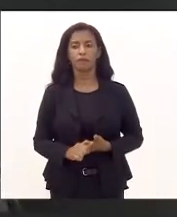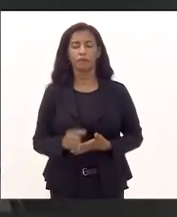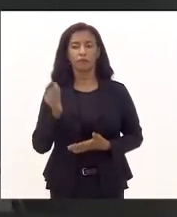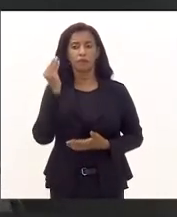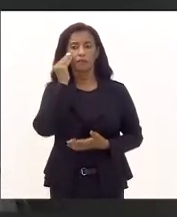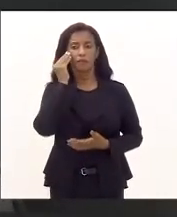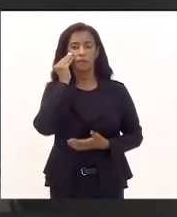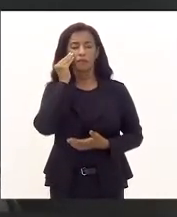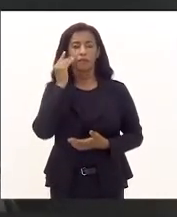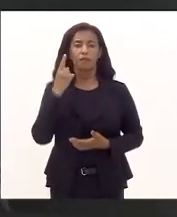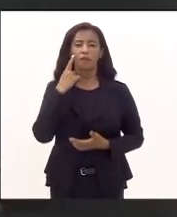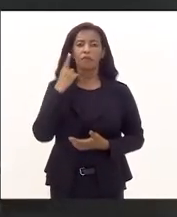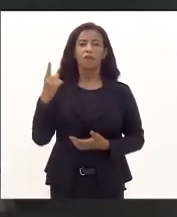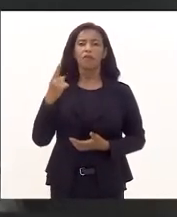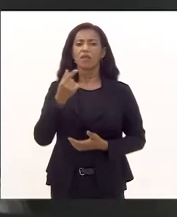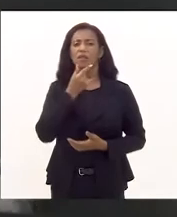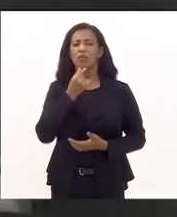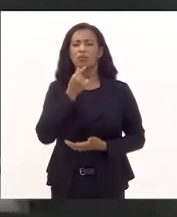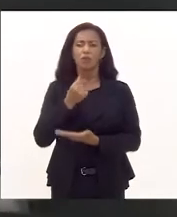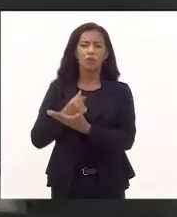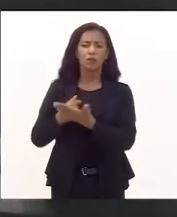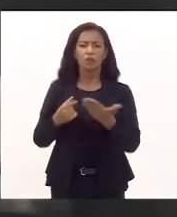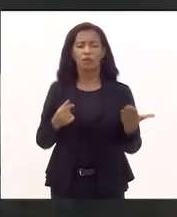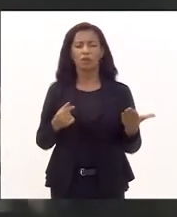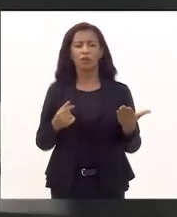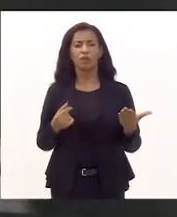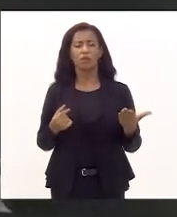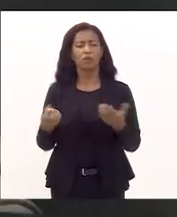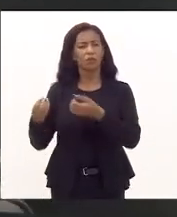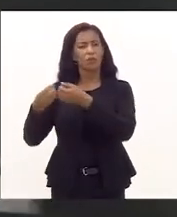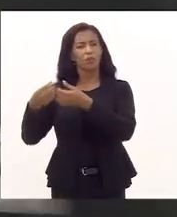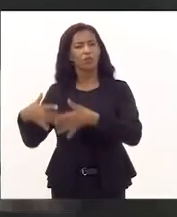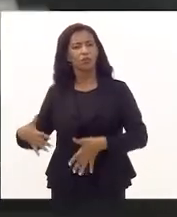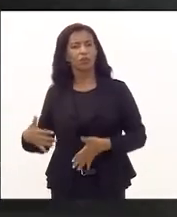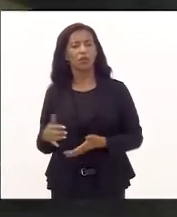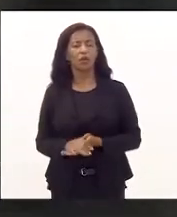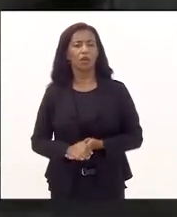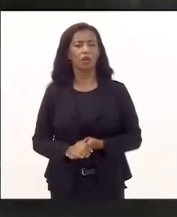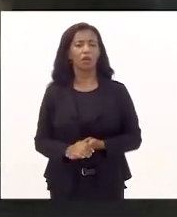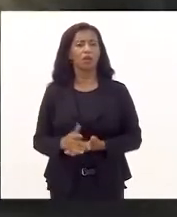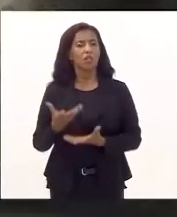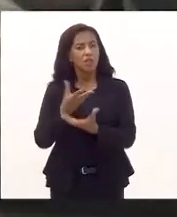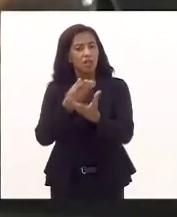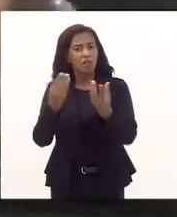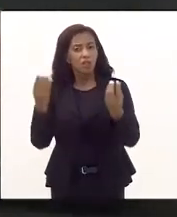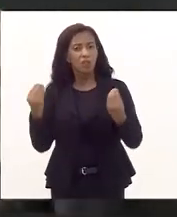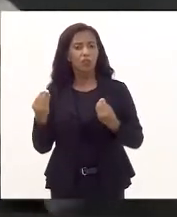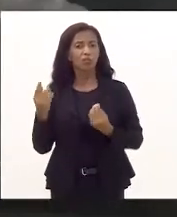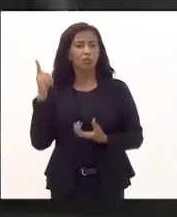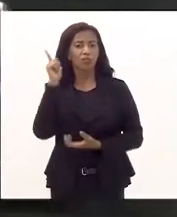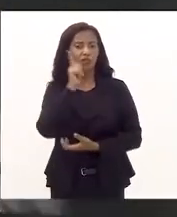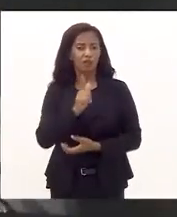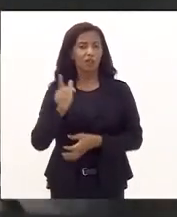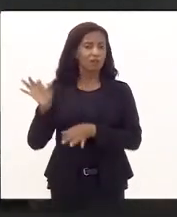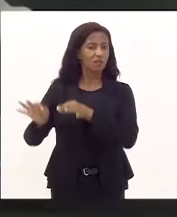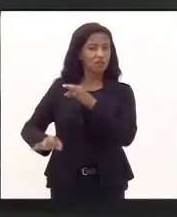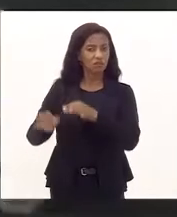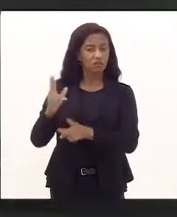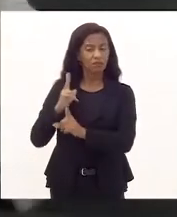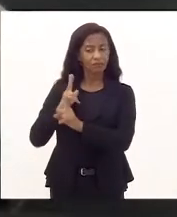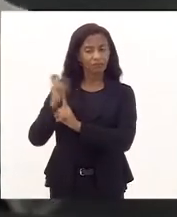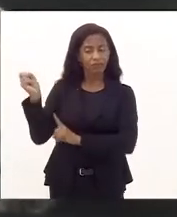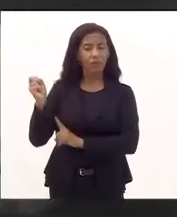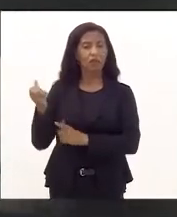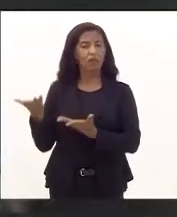tentar atender esses meninos que estão prejudicados e que muitos já ganharam na justiça e